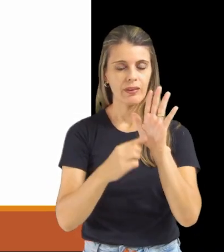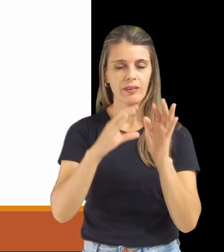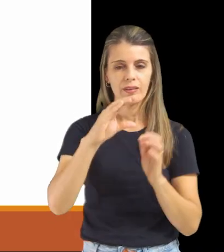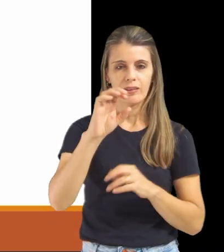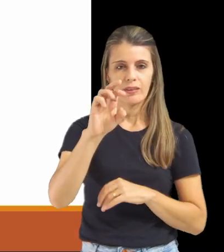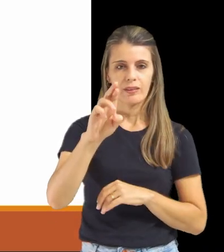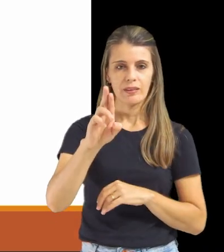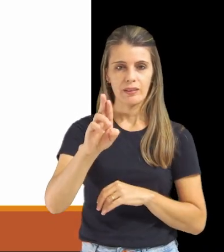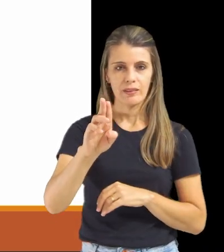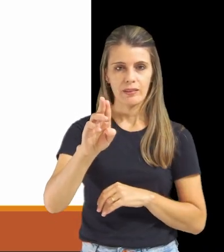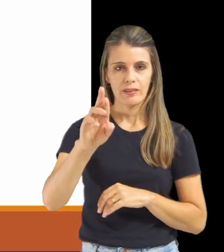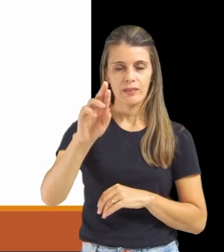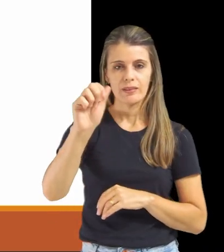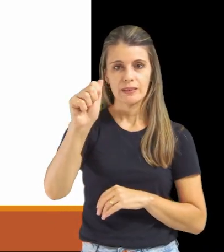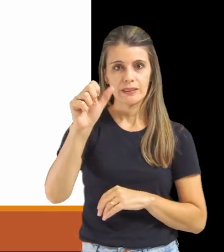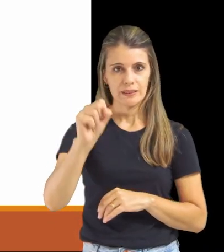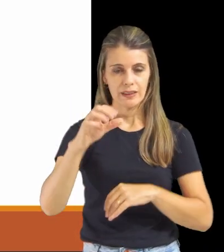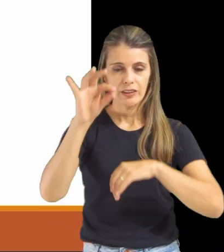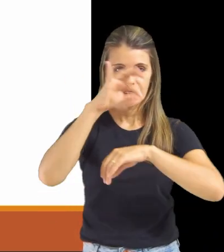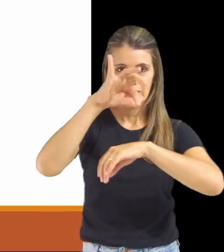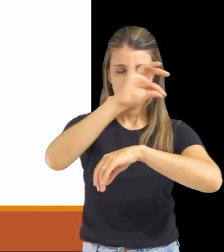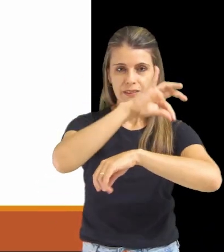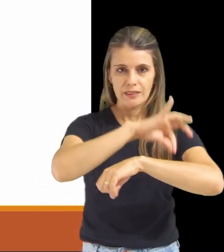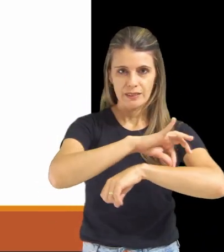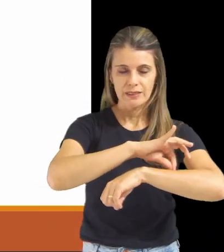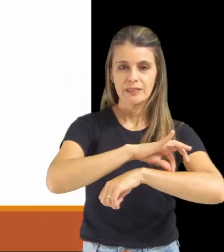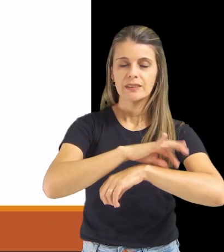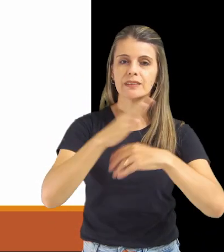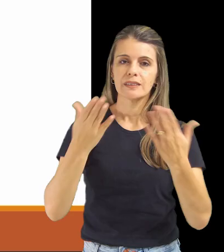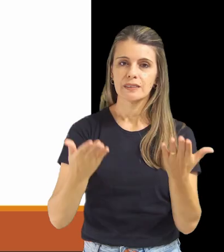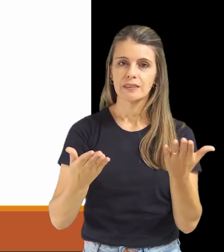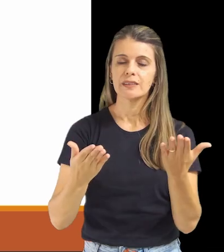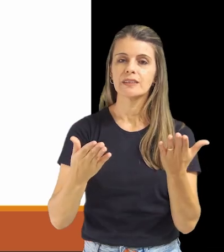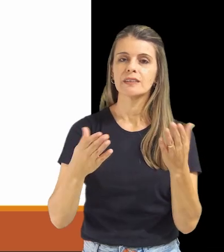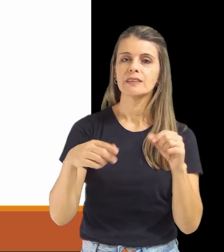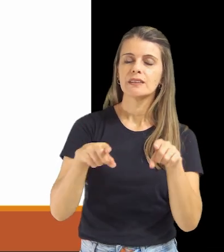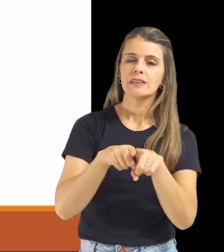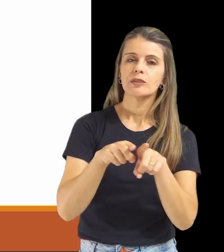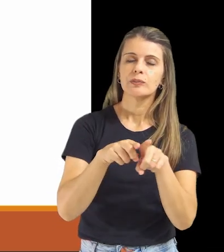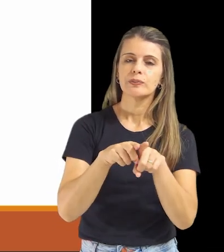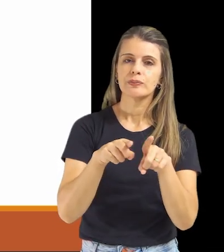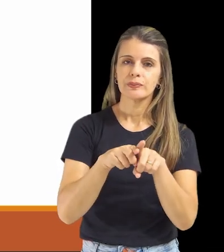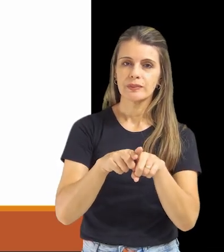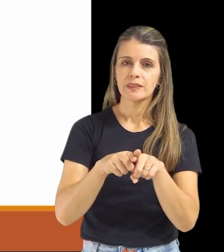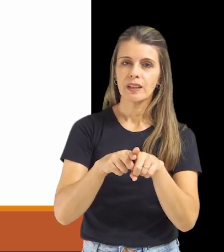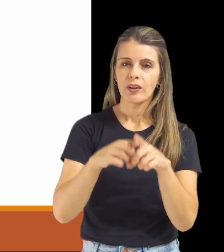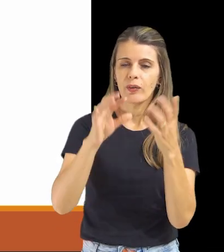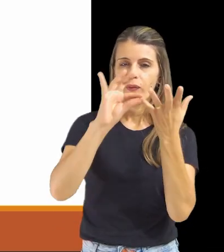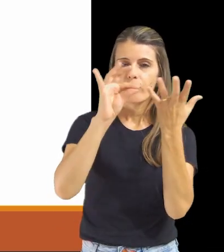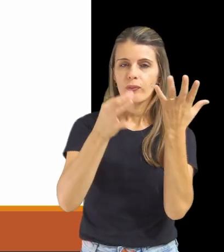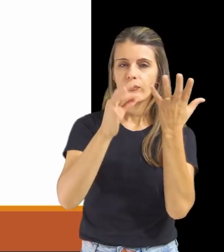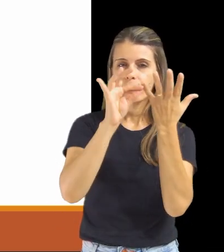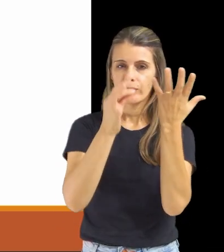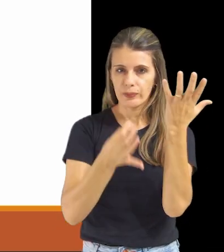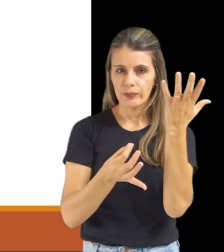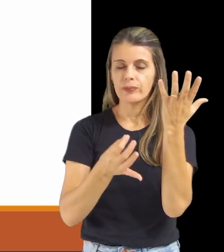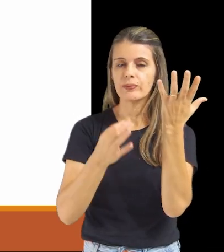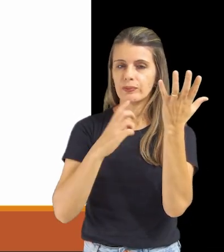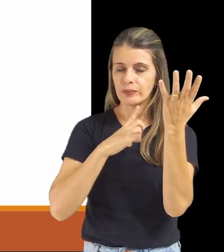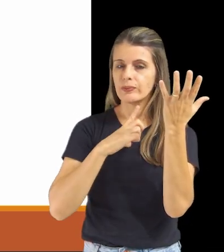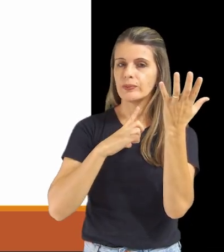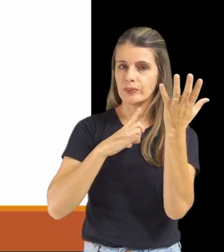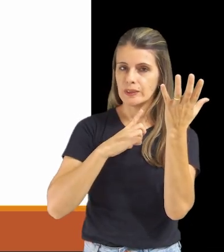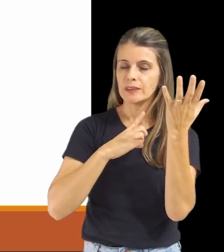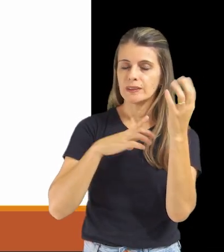né, entre as abelhas, né? A cera também está presente nas folhas, né? Ele permeabiliza